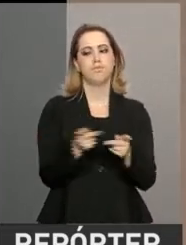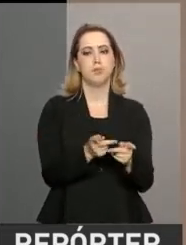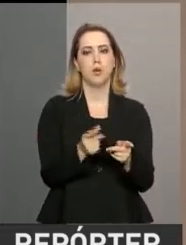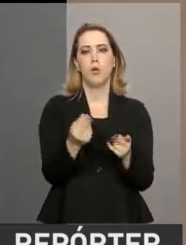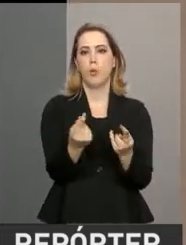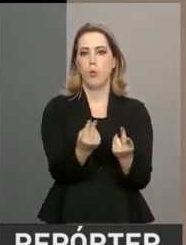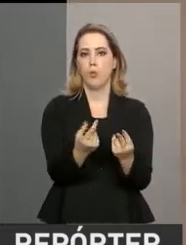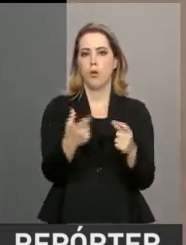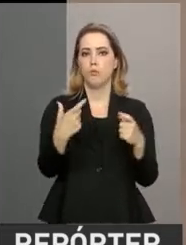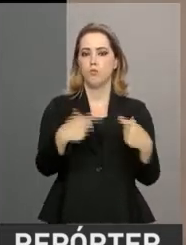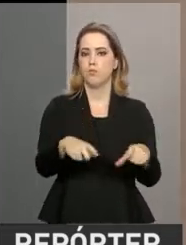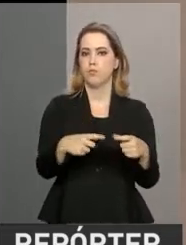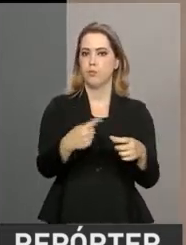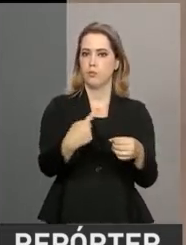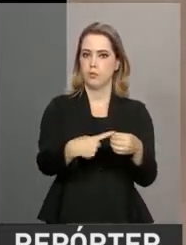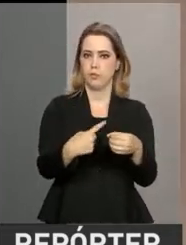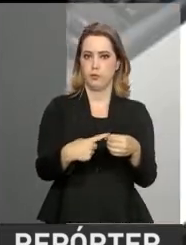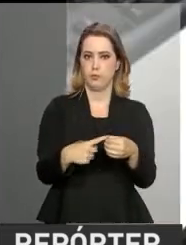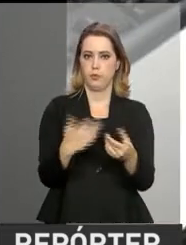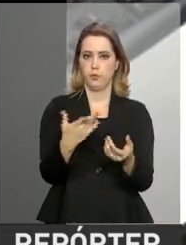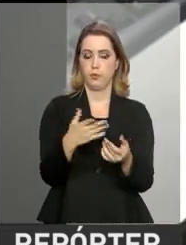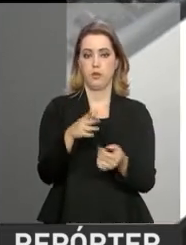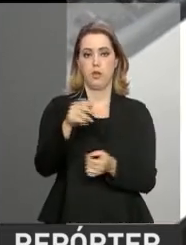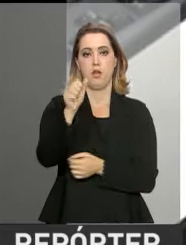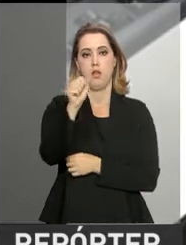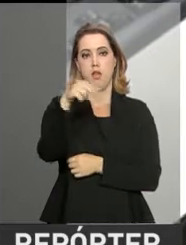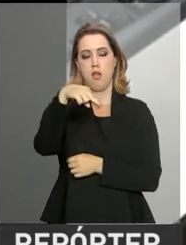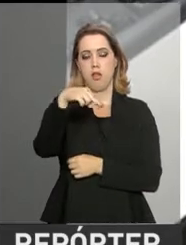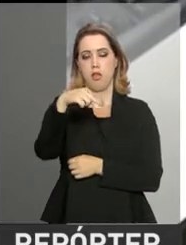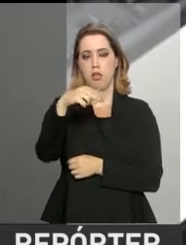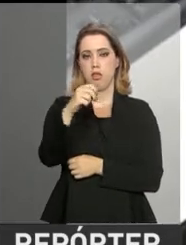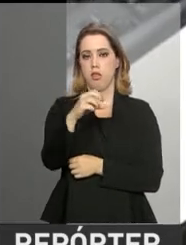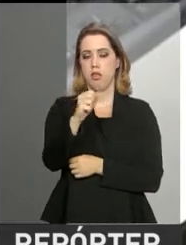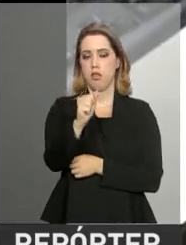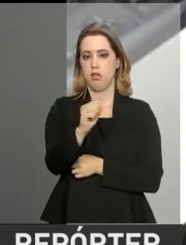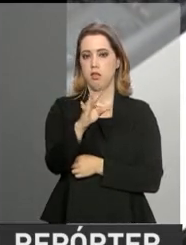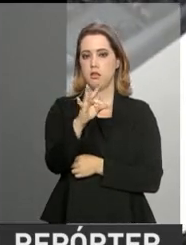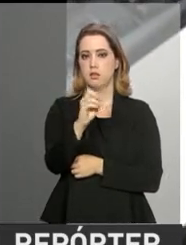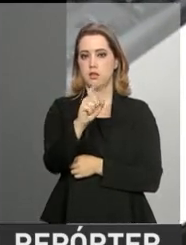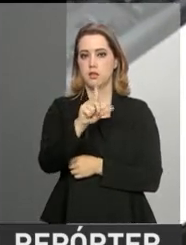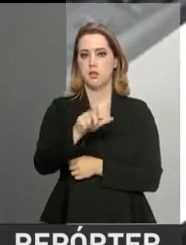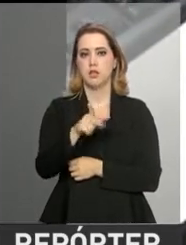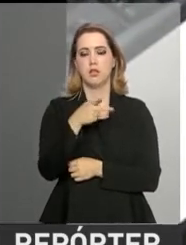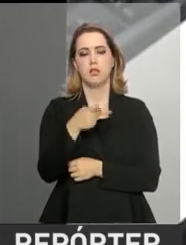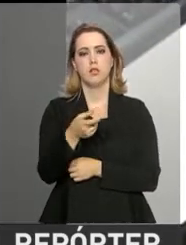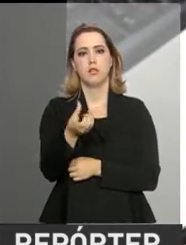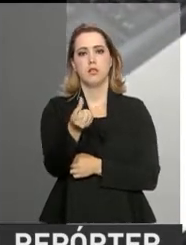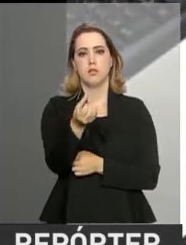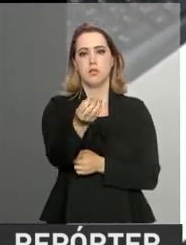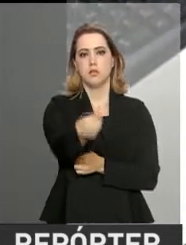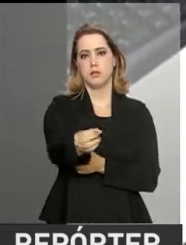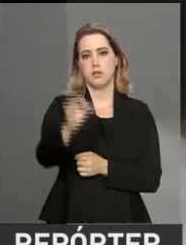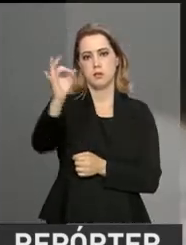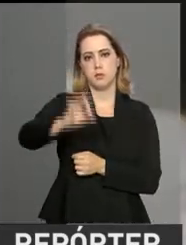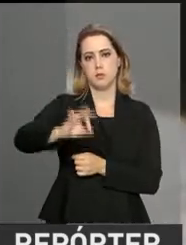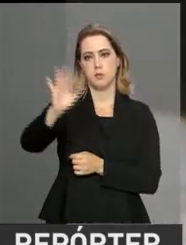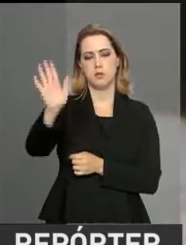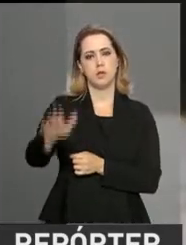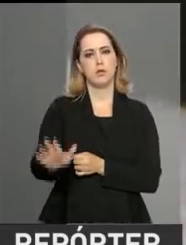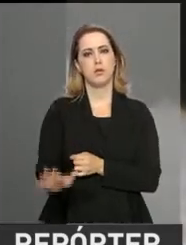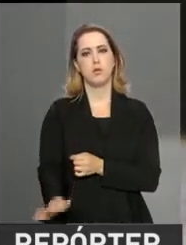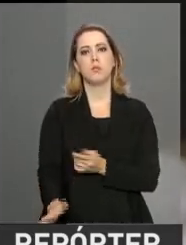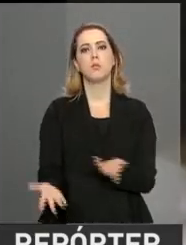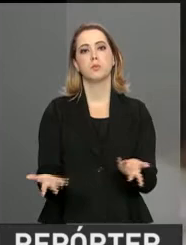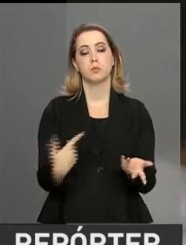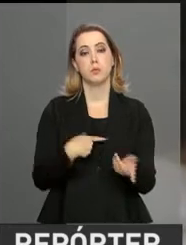locais a agência nacional de telecomunicações anatel estima uma redução de 60 por cento no custo da ligação mais um